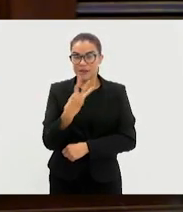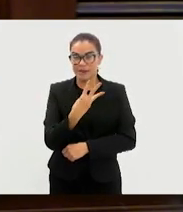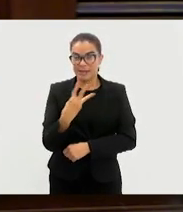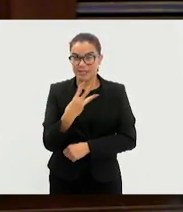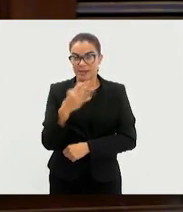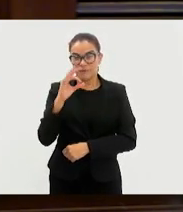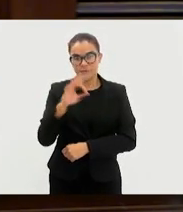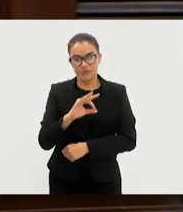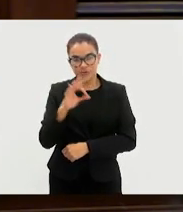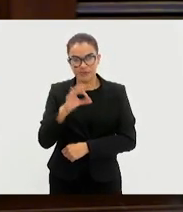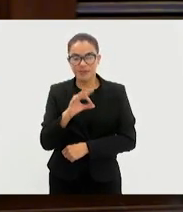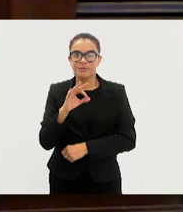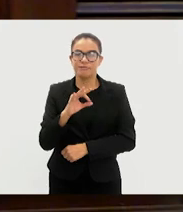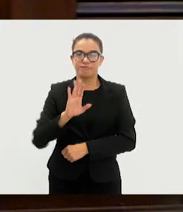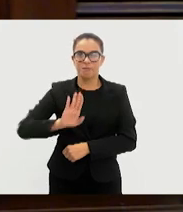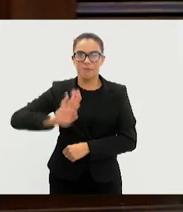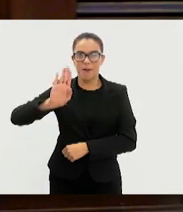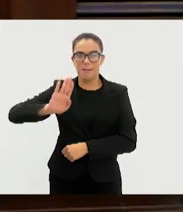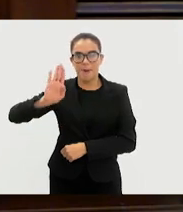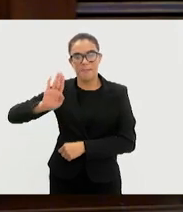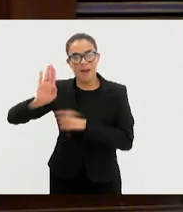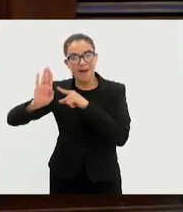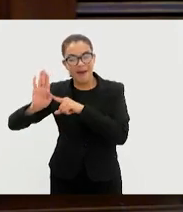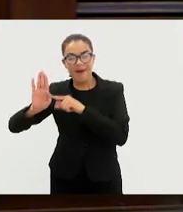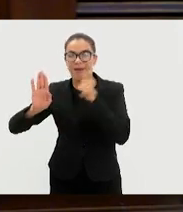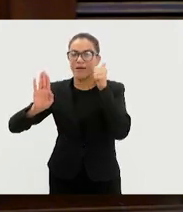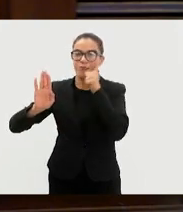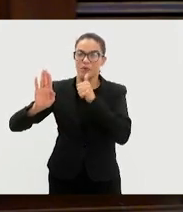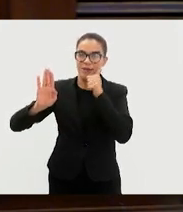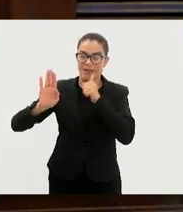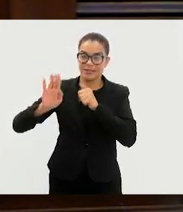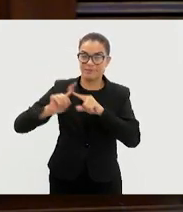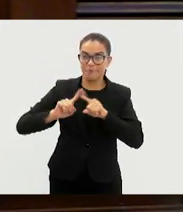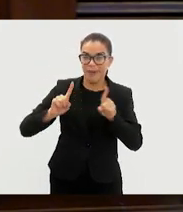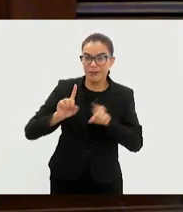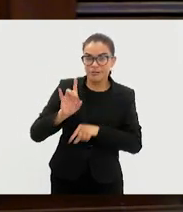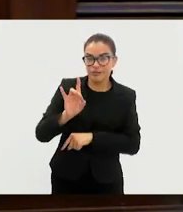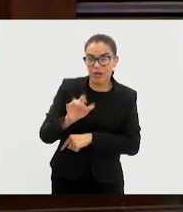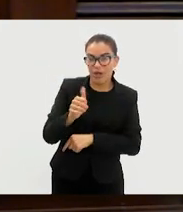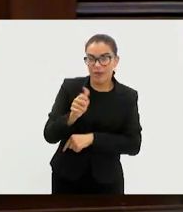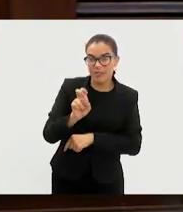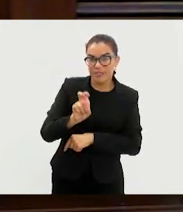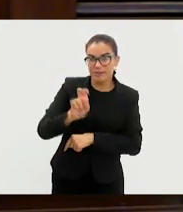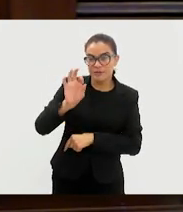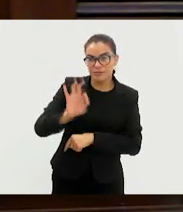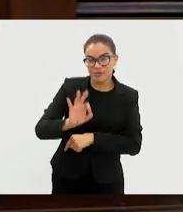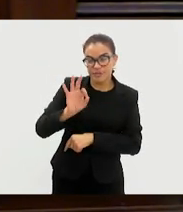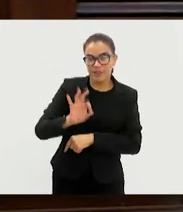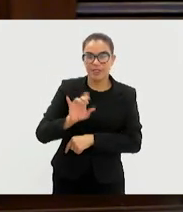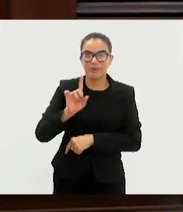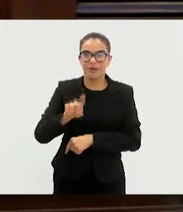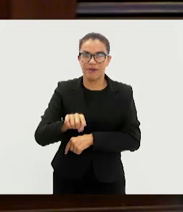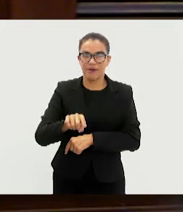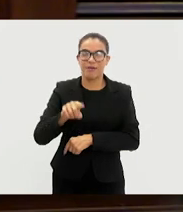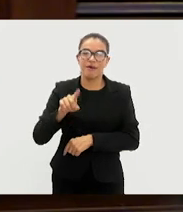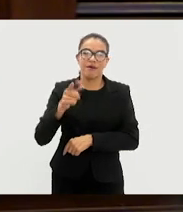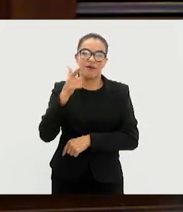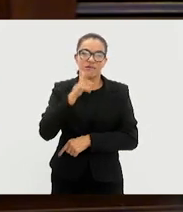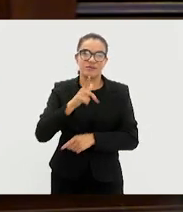das candidaturas eram femininas, mas apenas 15% delas foram